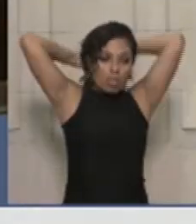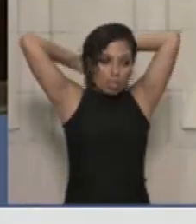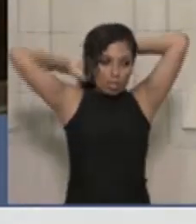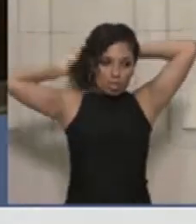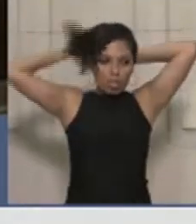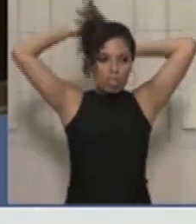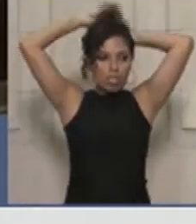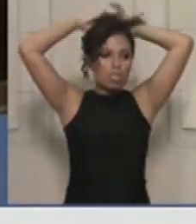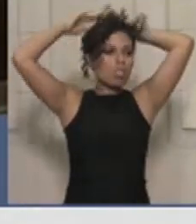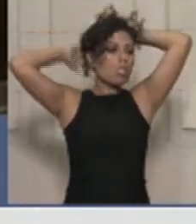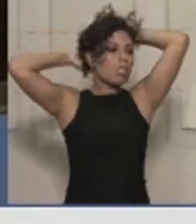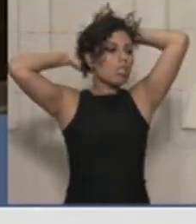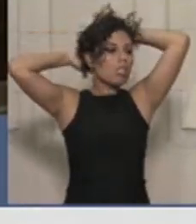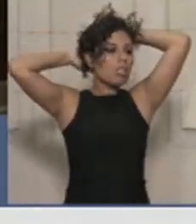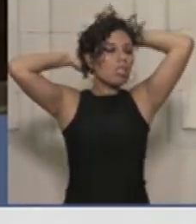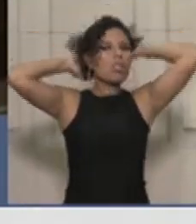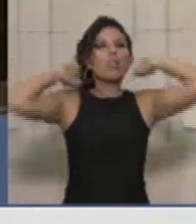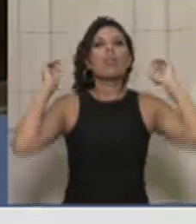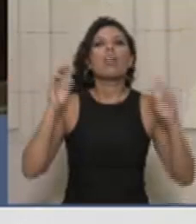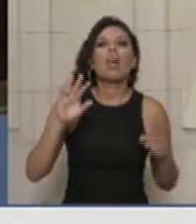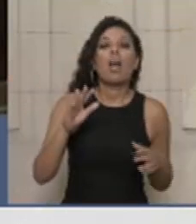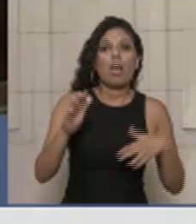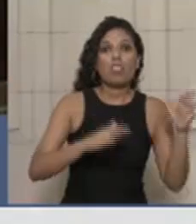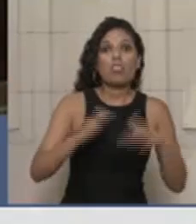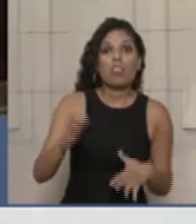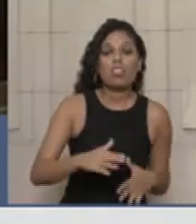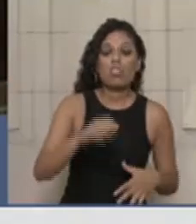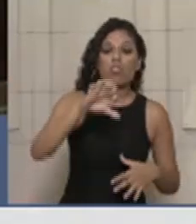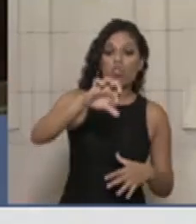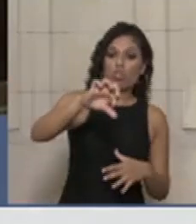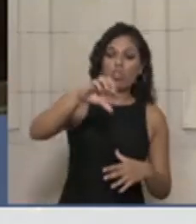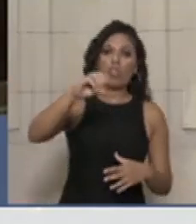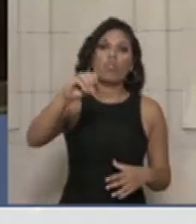2 centímetros, às vezes levam mais de 90 dias.